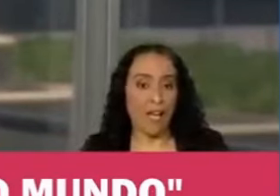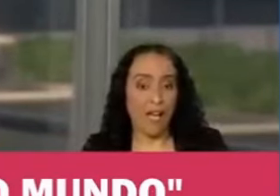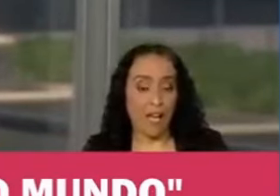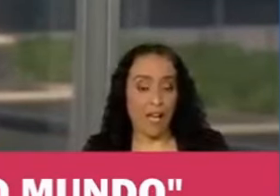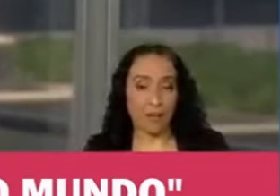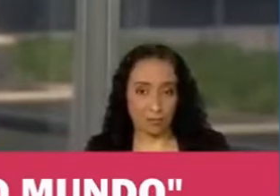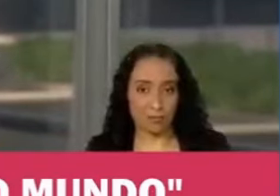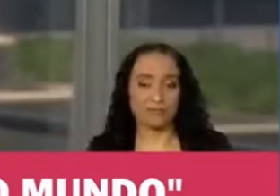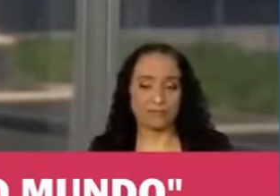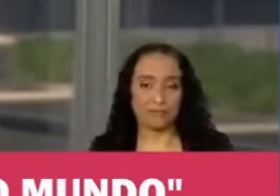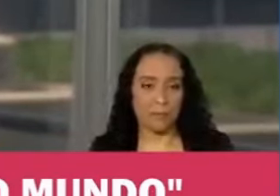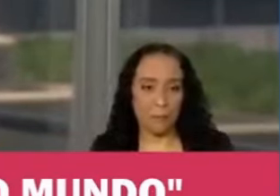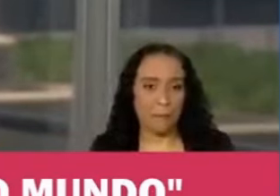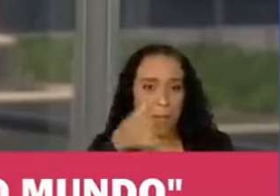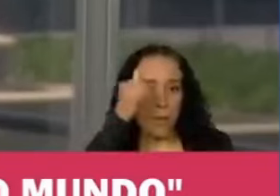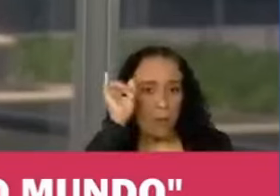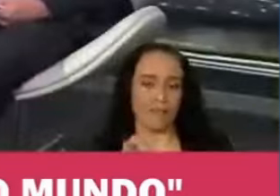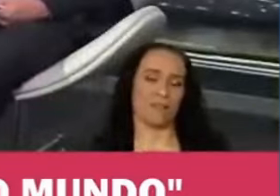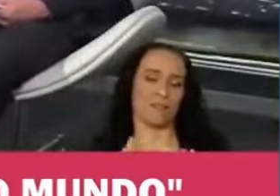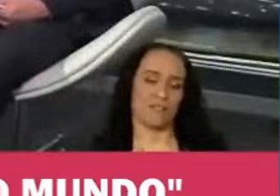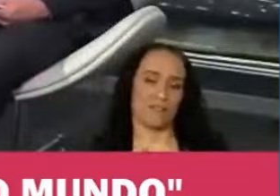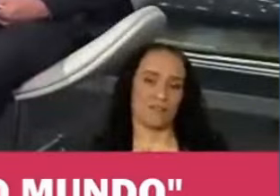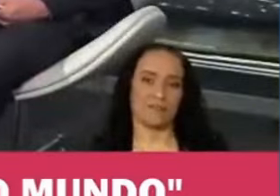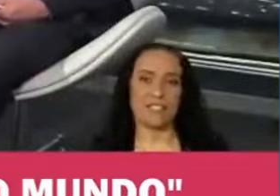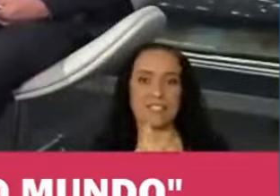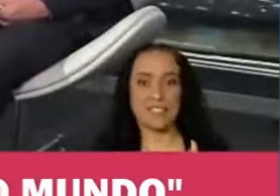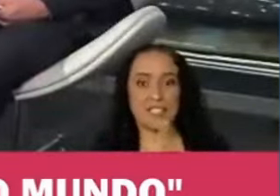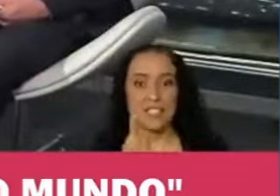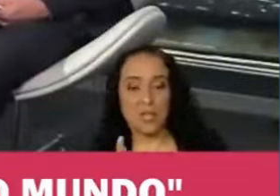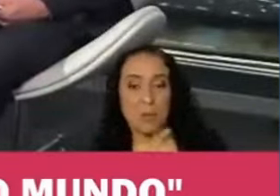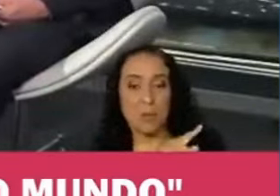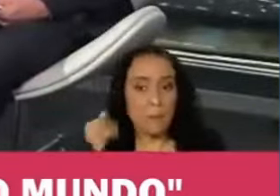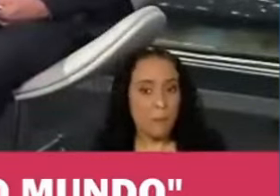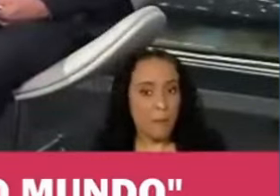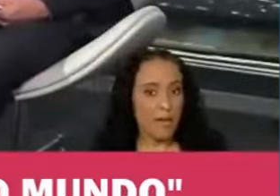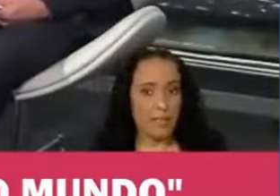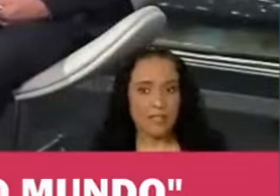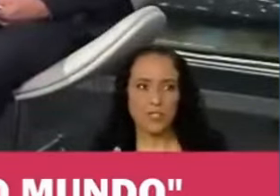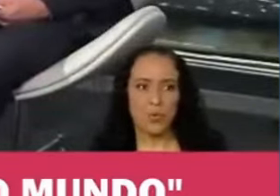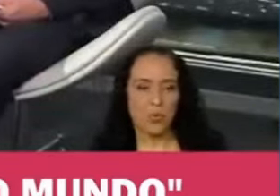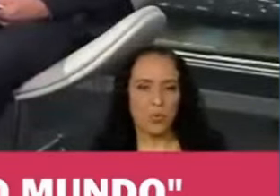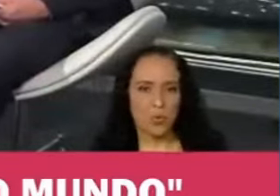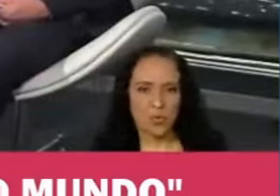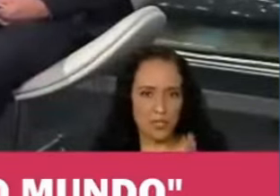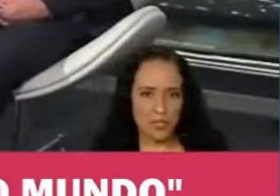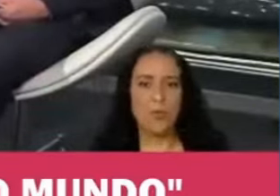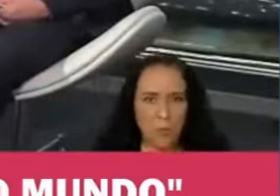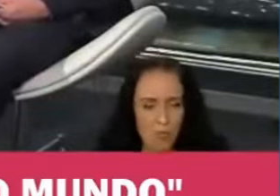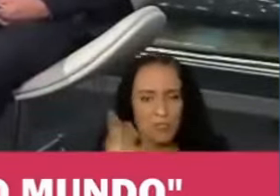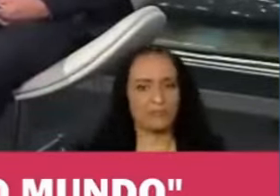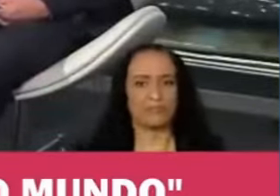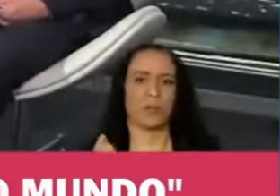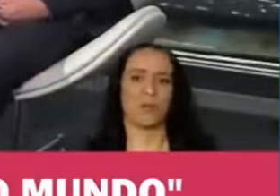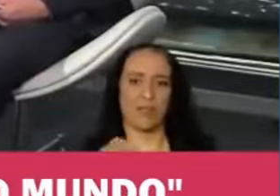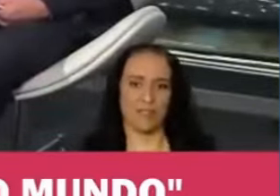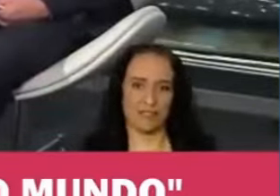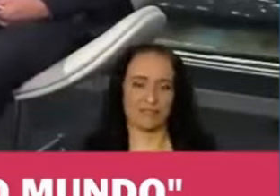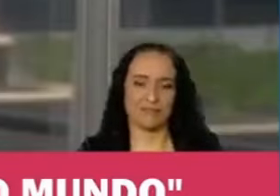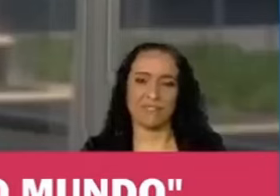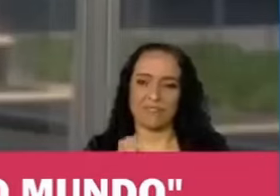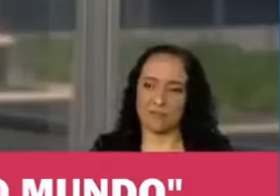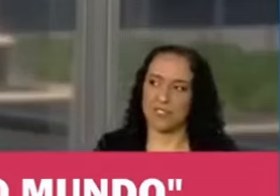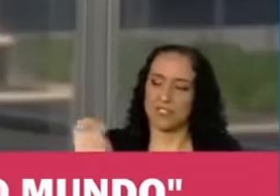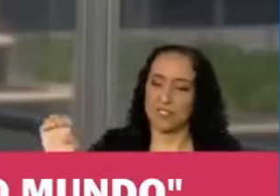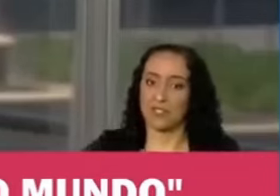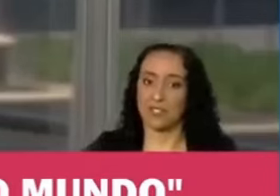nossa agricultura, para a nossa pecuária, para a nossa agricultura familiar. 61 países que não compraram no Brasil passaram a comprar no Brasil.